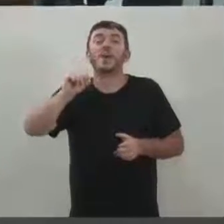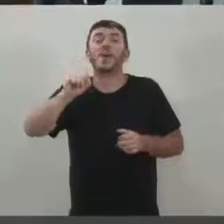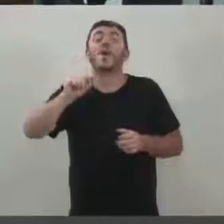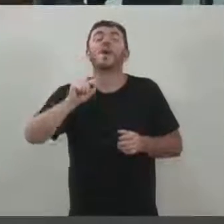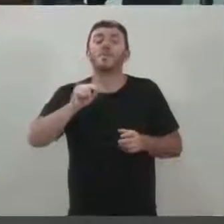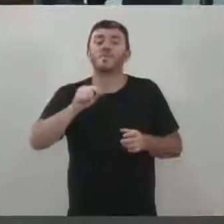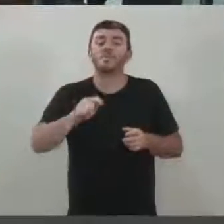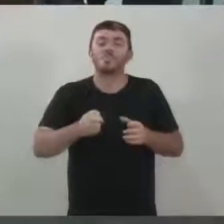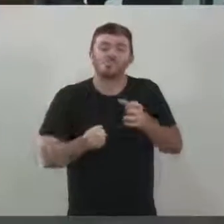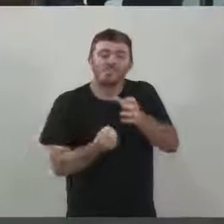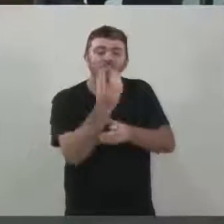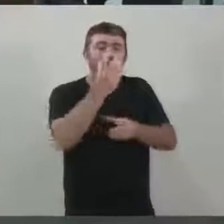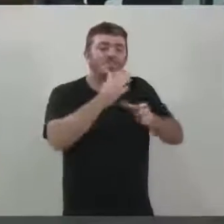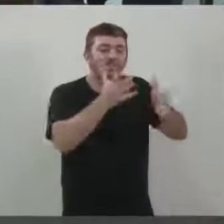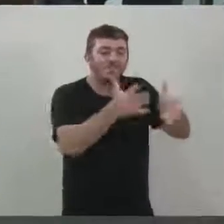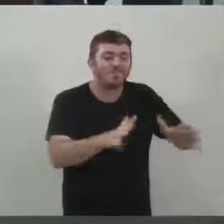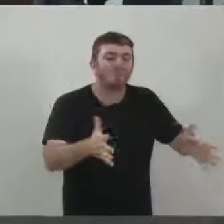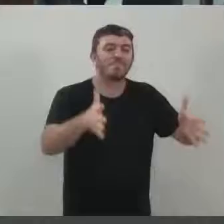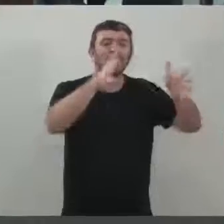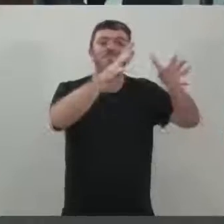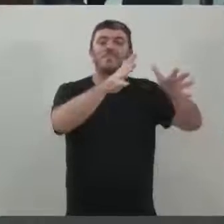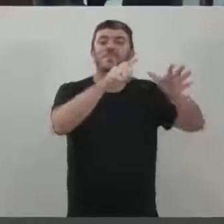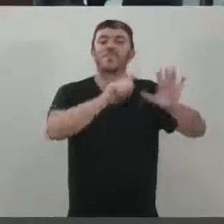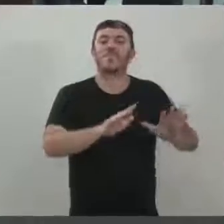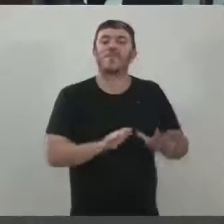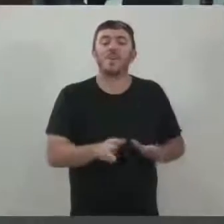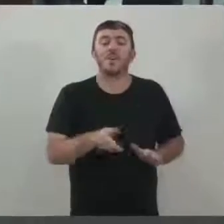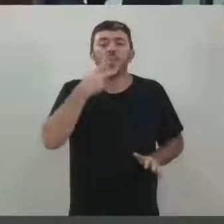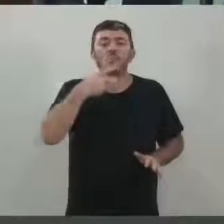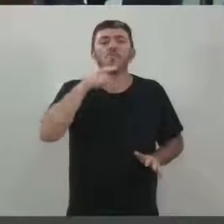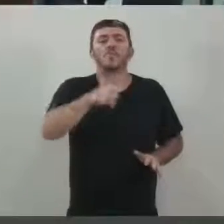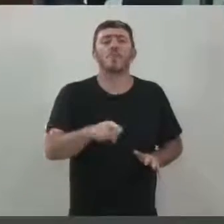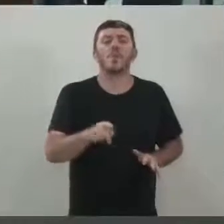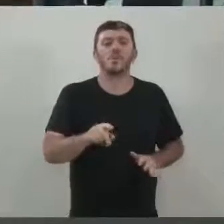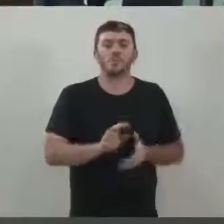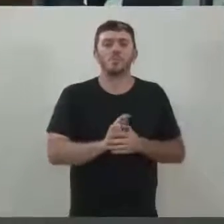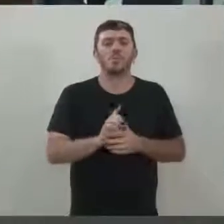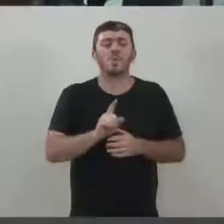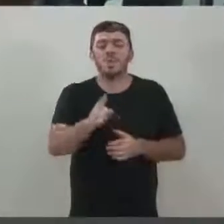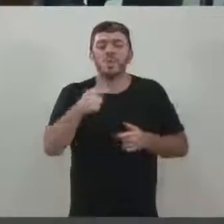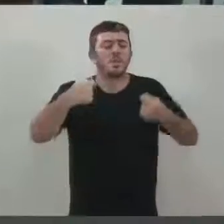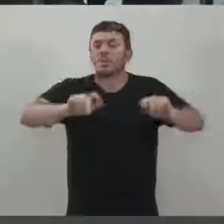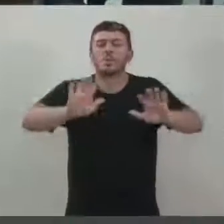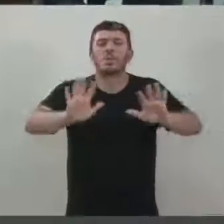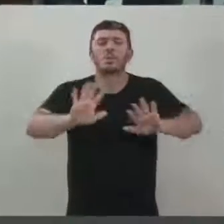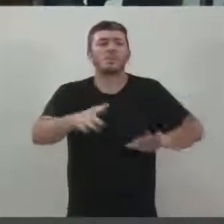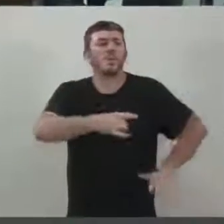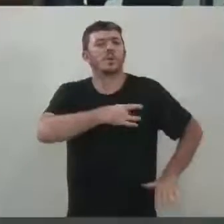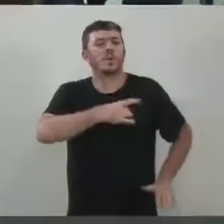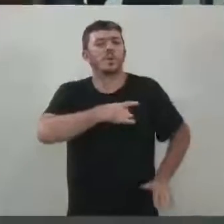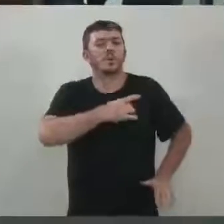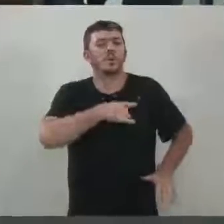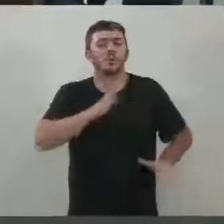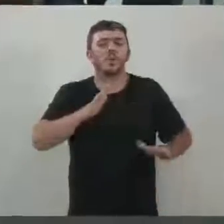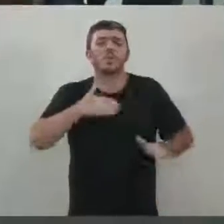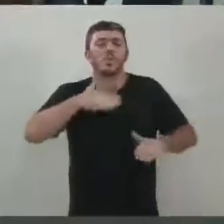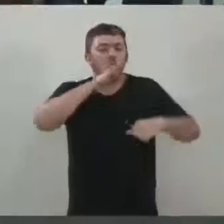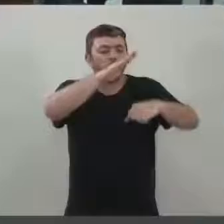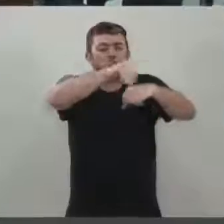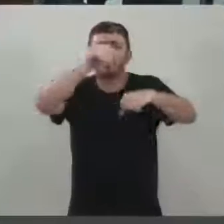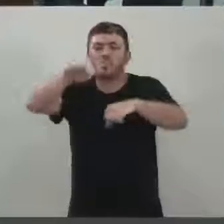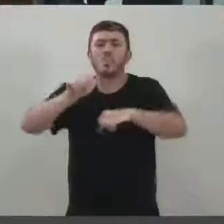você. Ó Israel, não tenha medo, porque eu o redimi e o chamei pelo